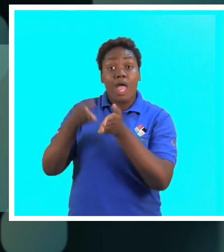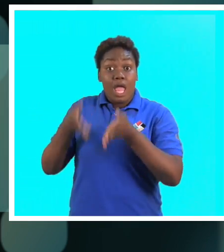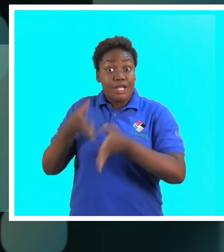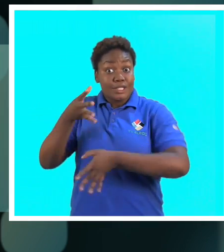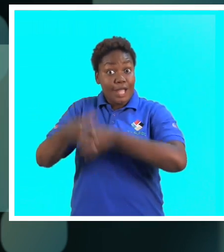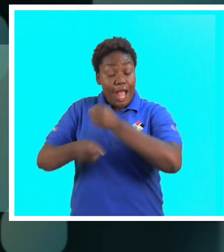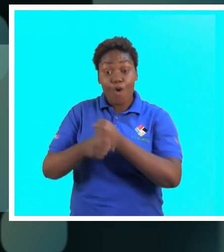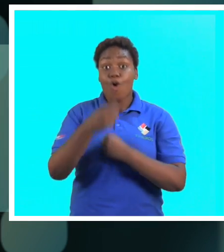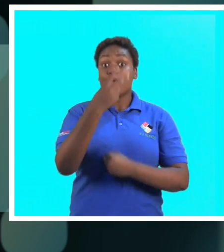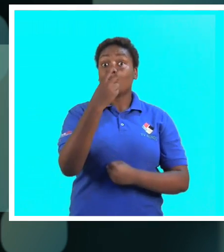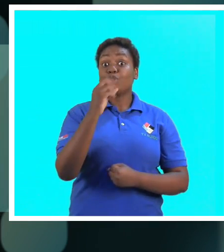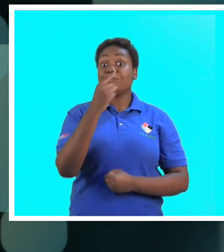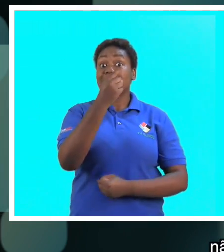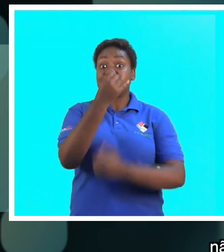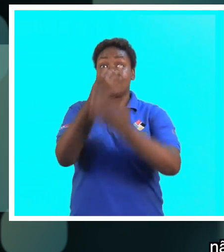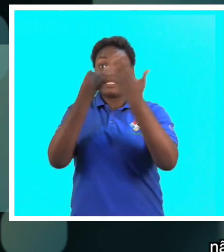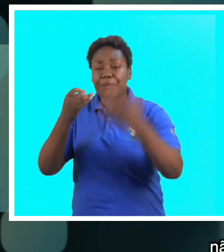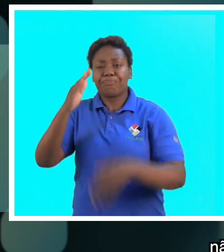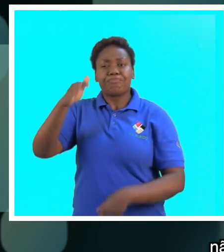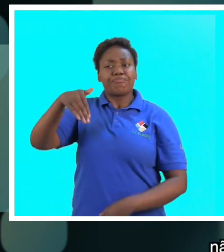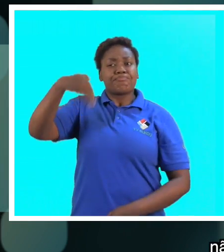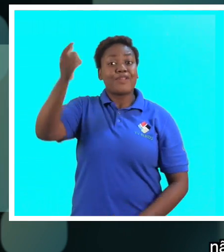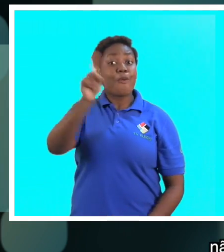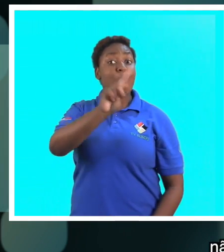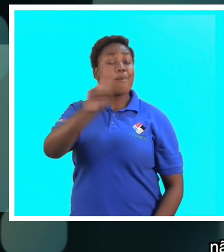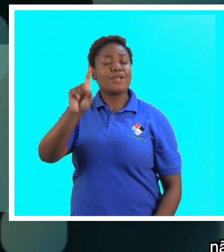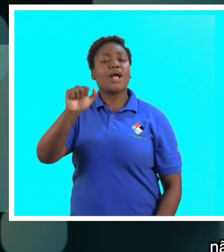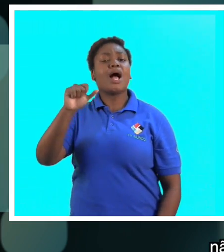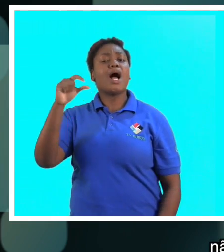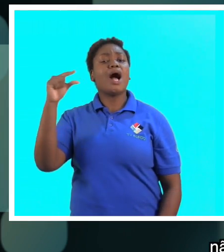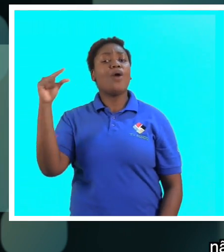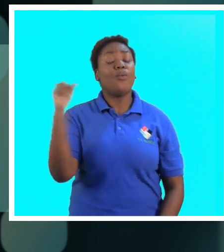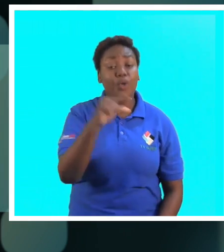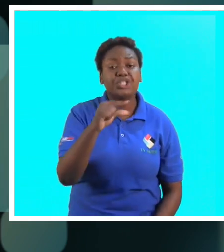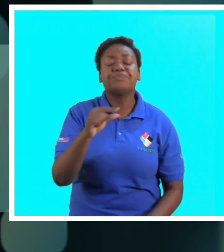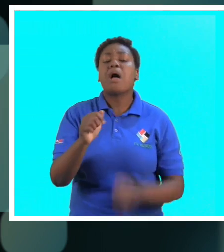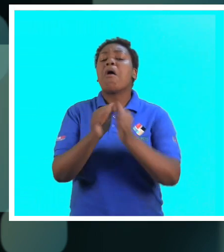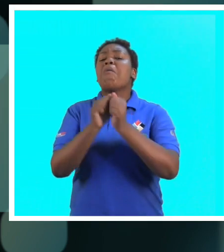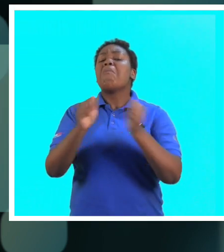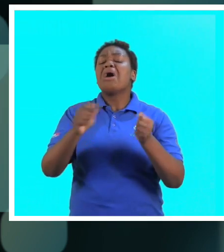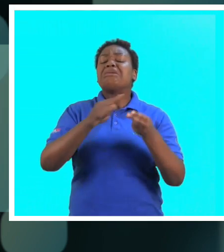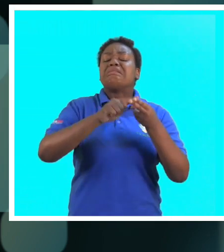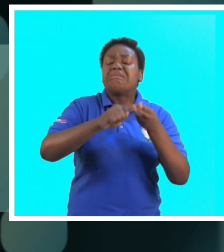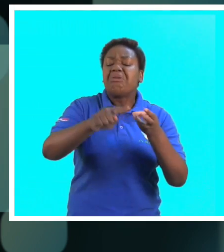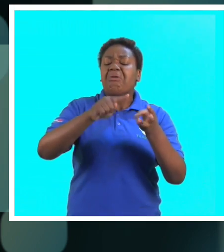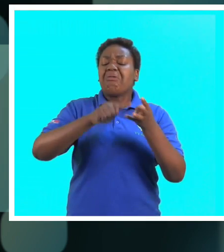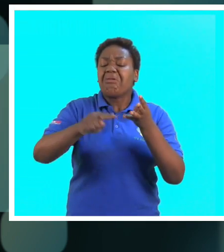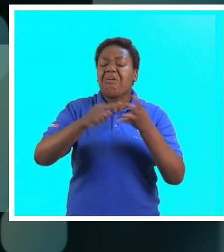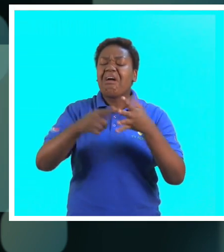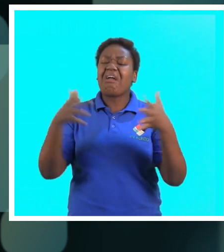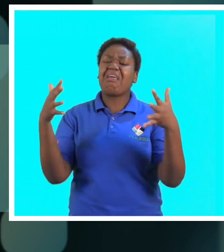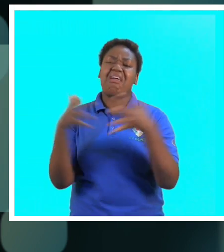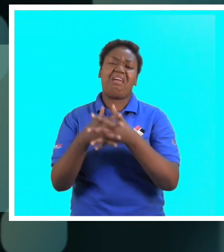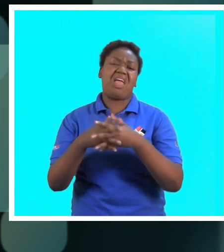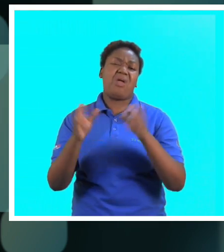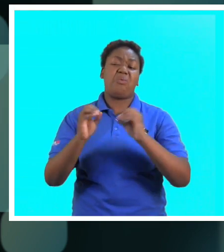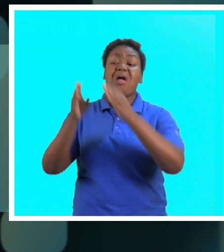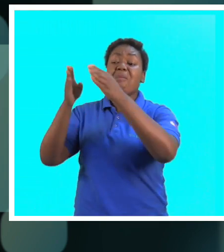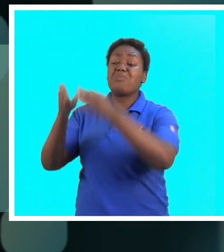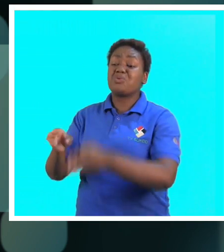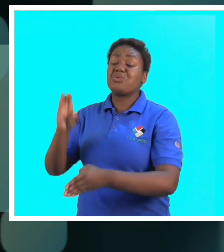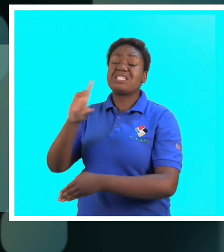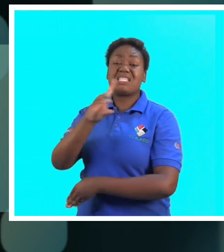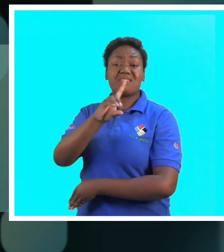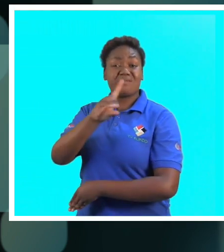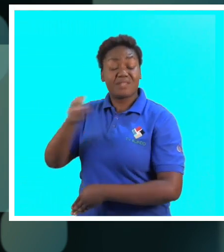O censo a realizar-se em agosto de 2017 não prevê contagem clara das pessoas com deficiência a ver em Moçambique,